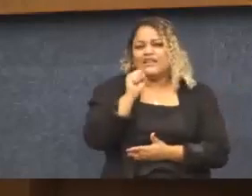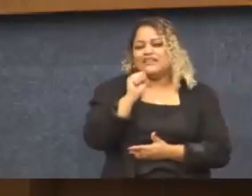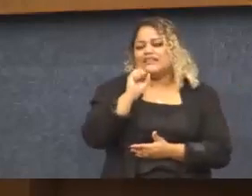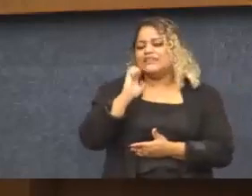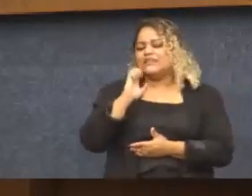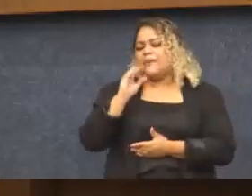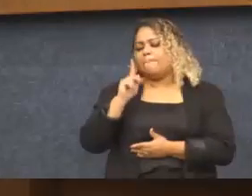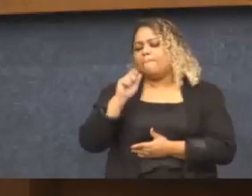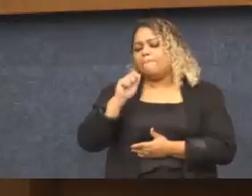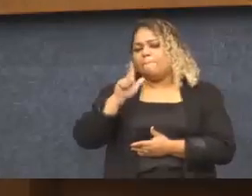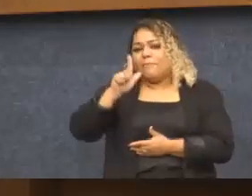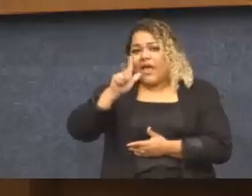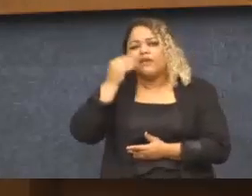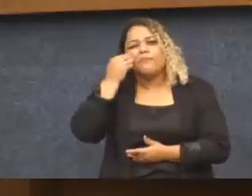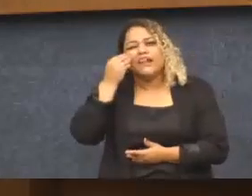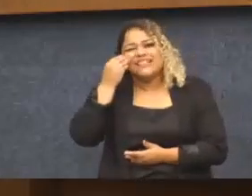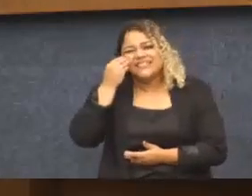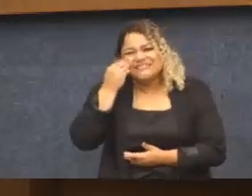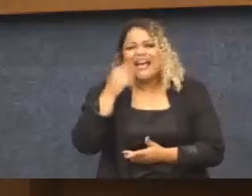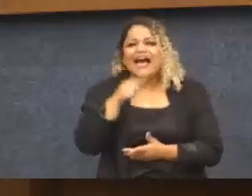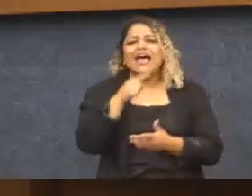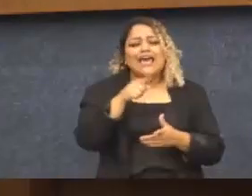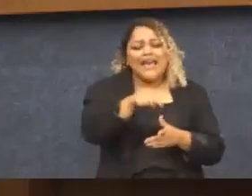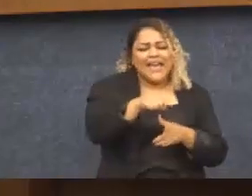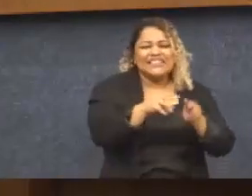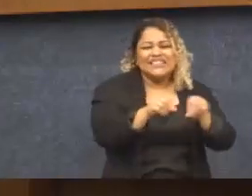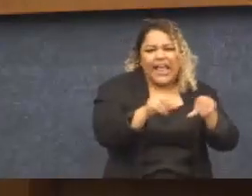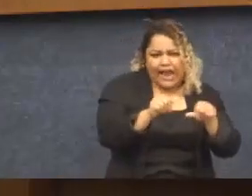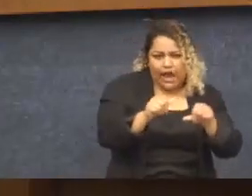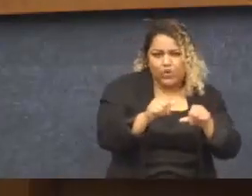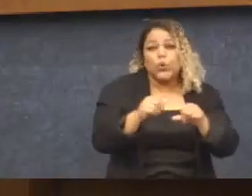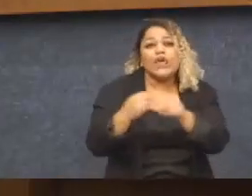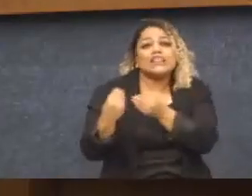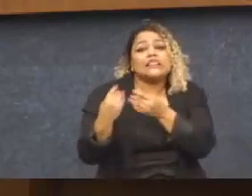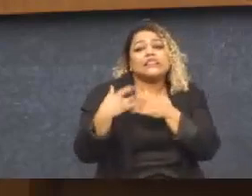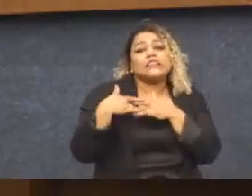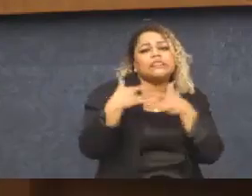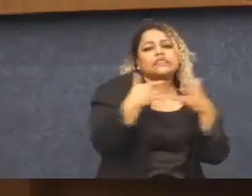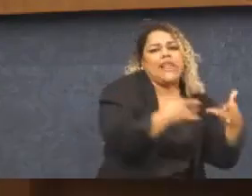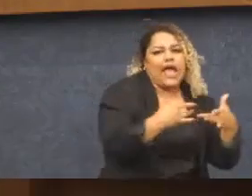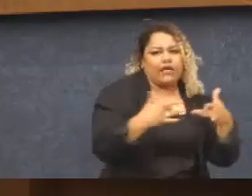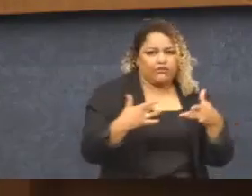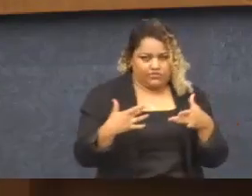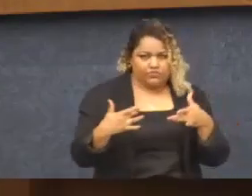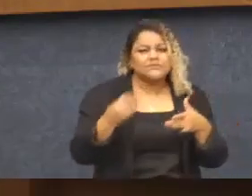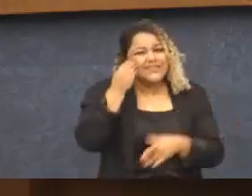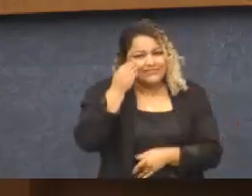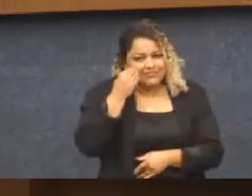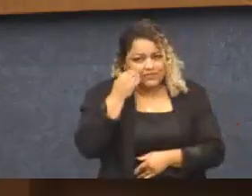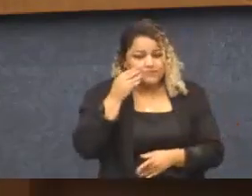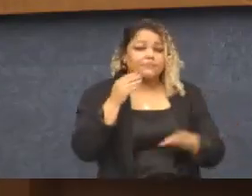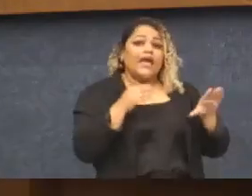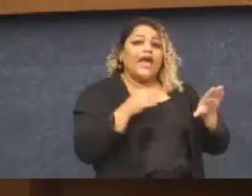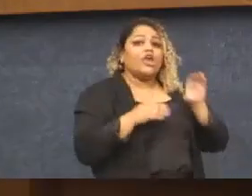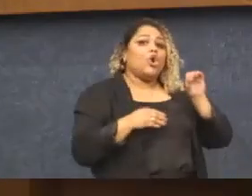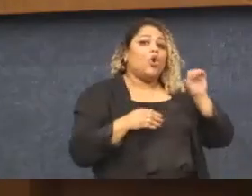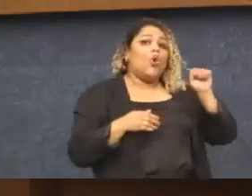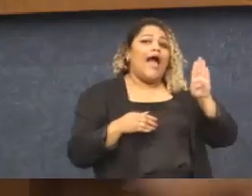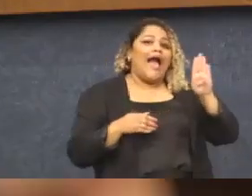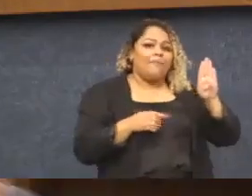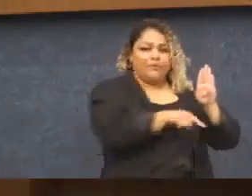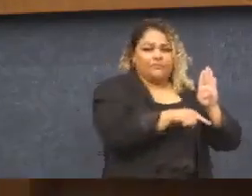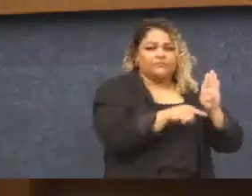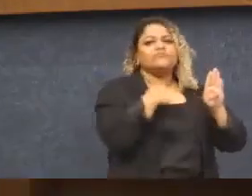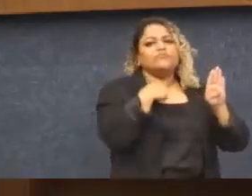arranjo dessa cessão do terreno. O primeiro movimento foi a Coab vendeu, alienou o seu imóvel